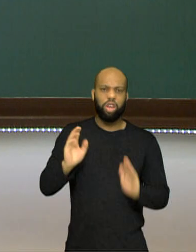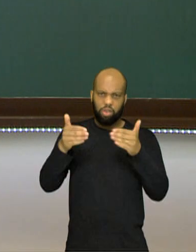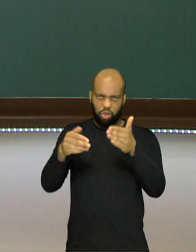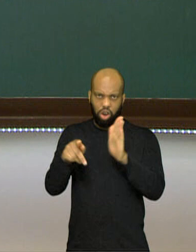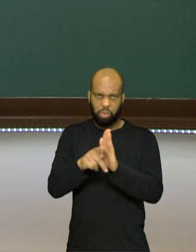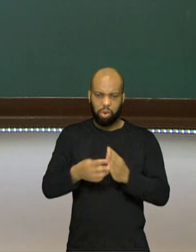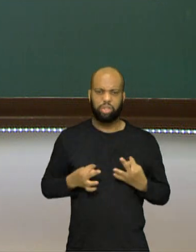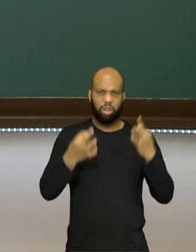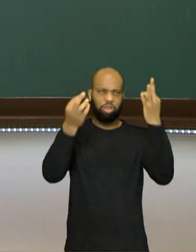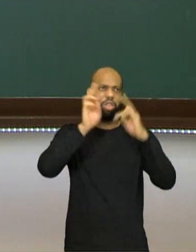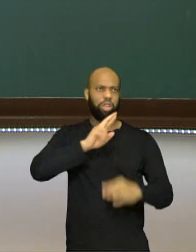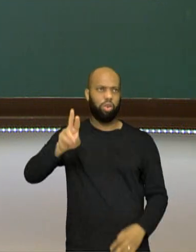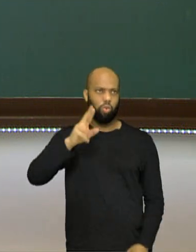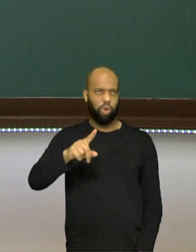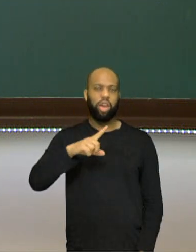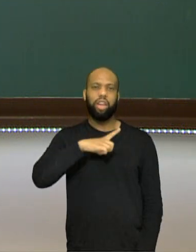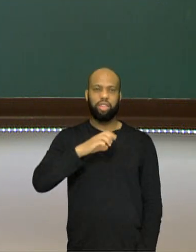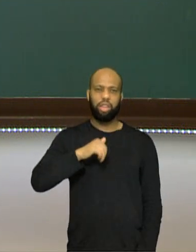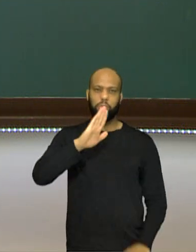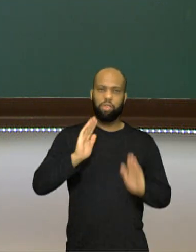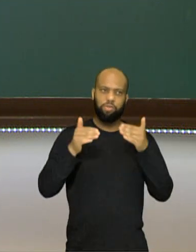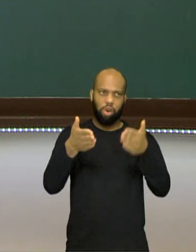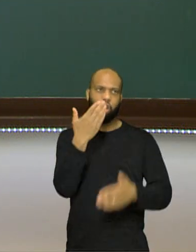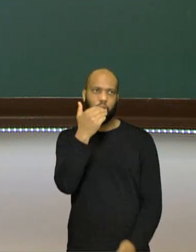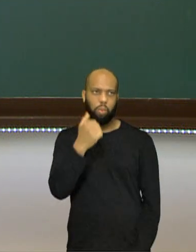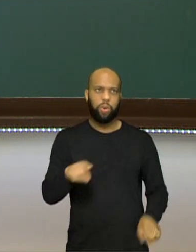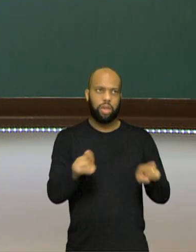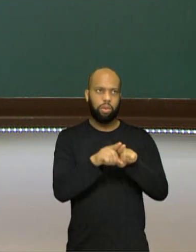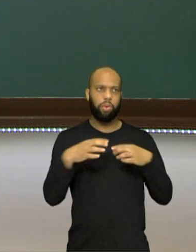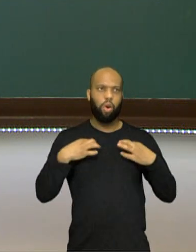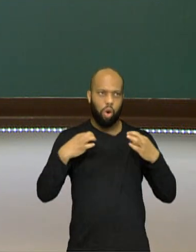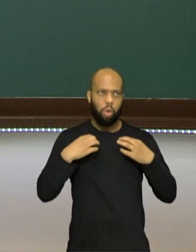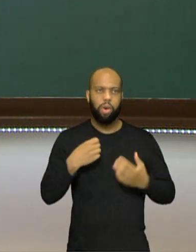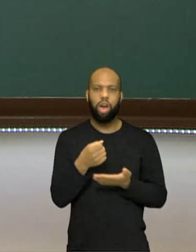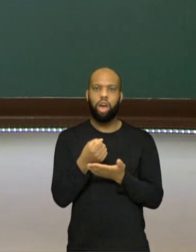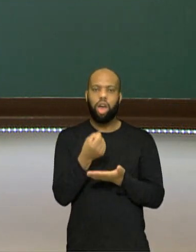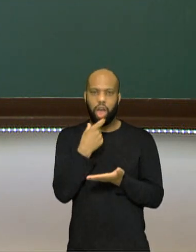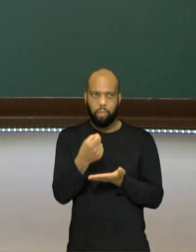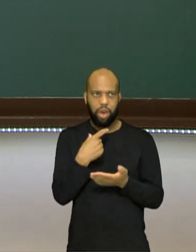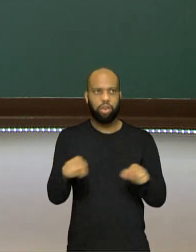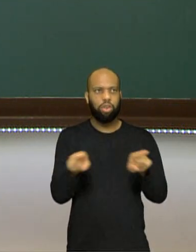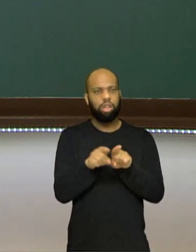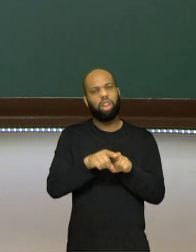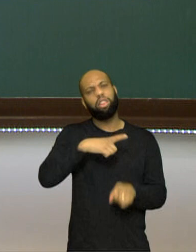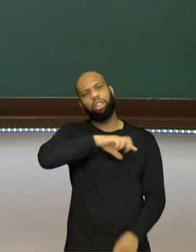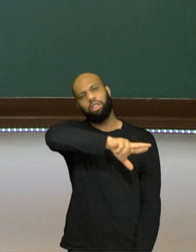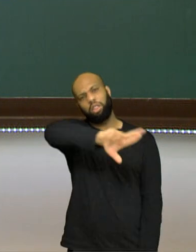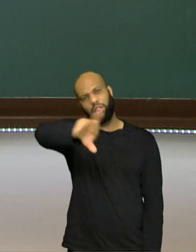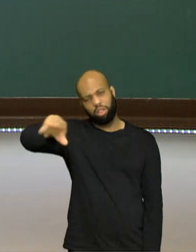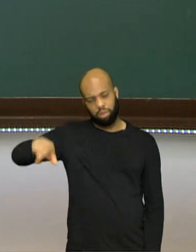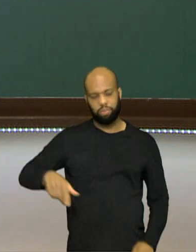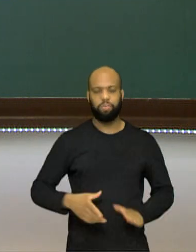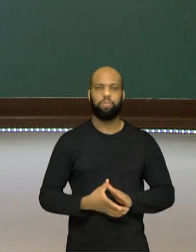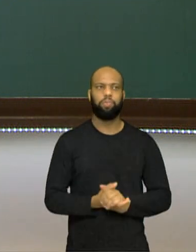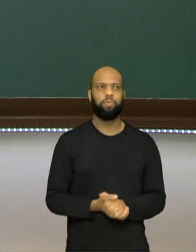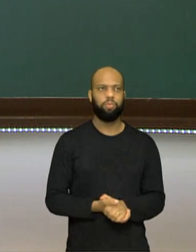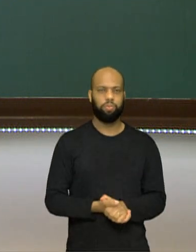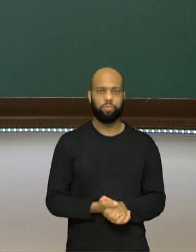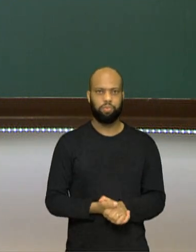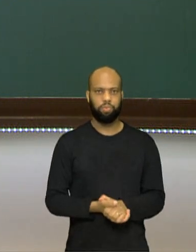indústrias tecnológicas. Então, alimentícia, vestuário, medicamentos, entre